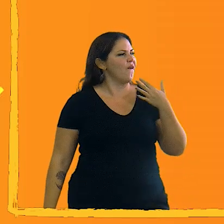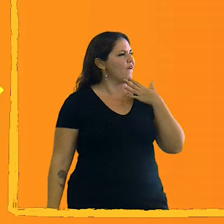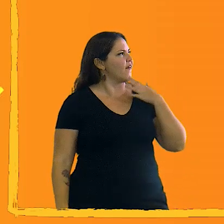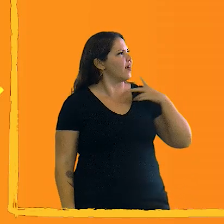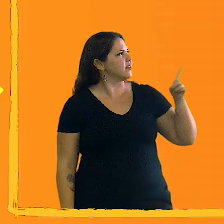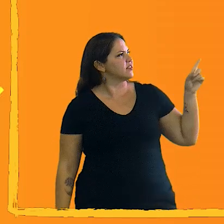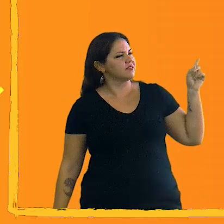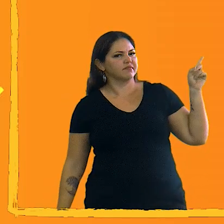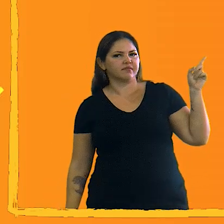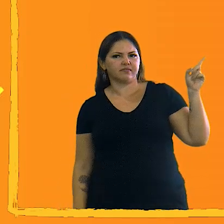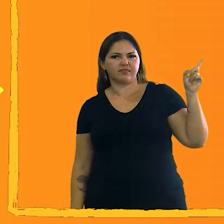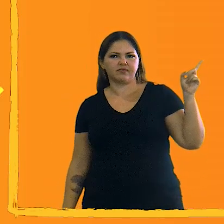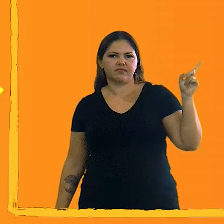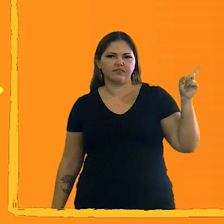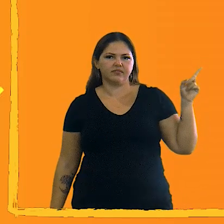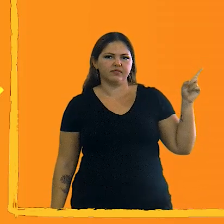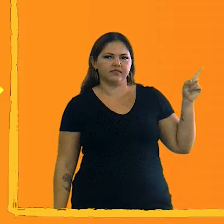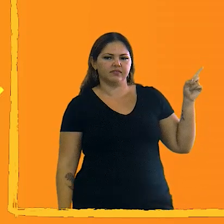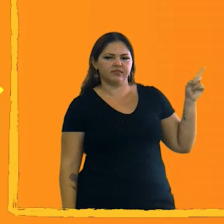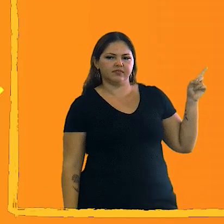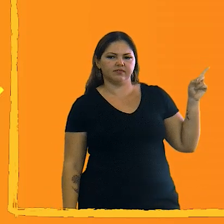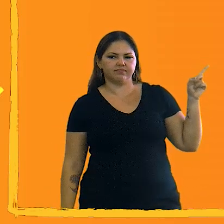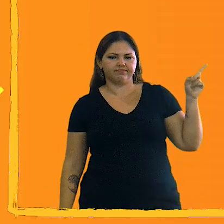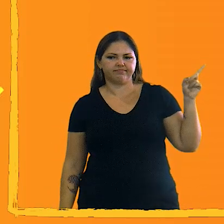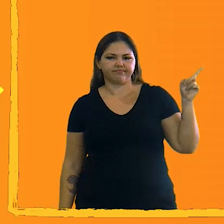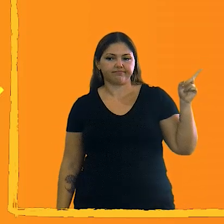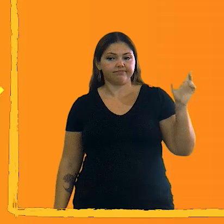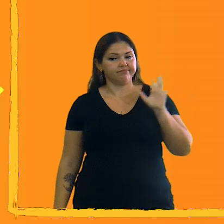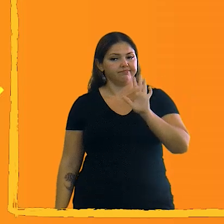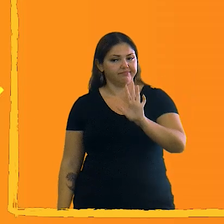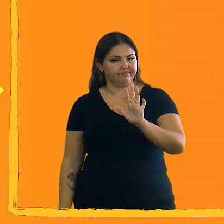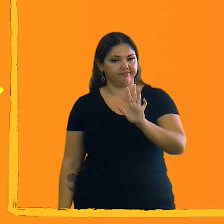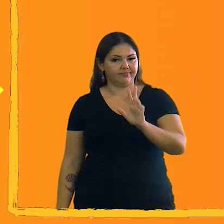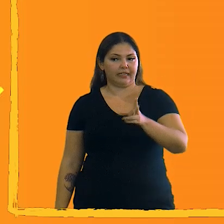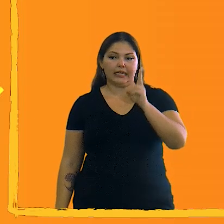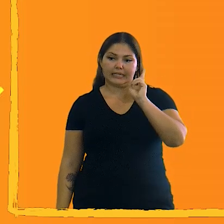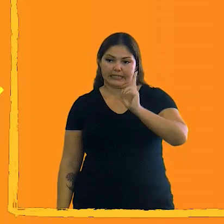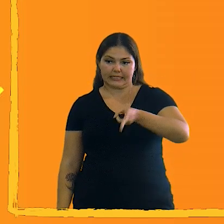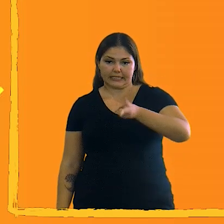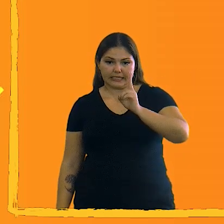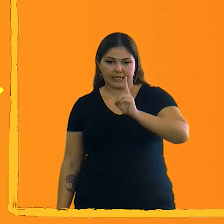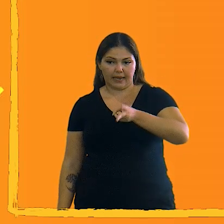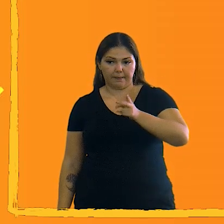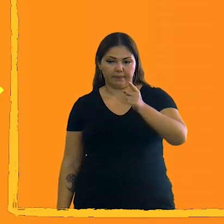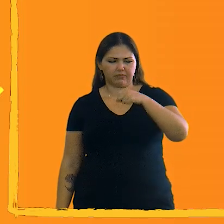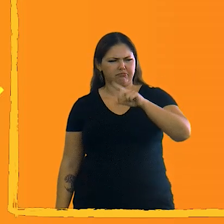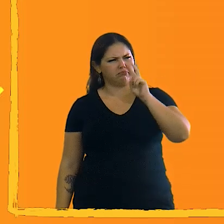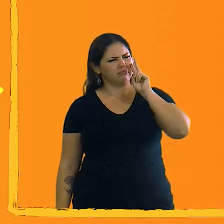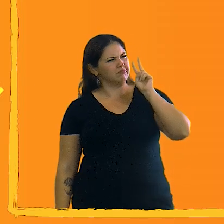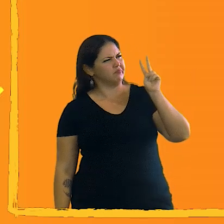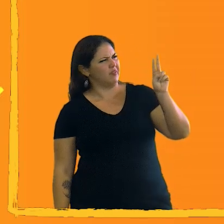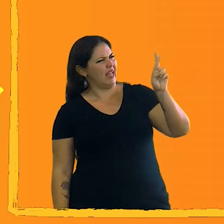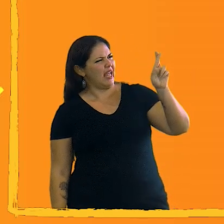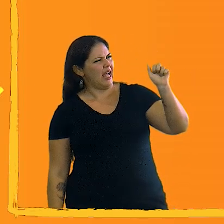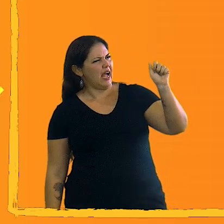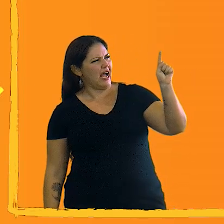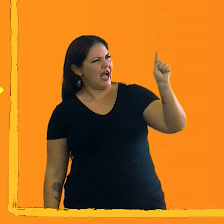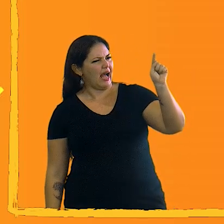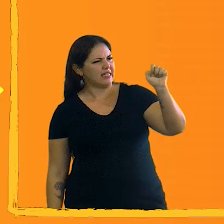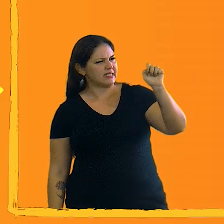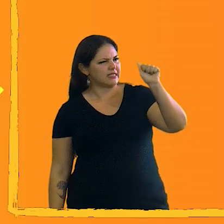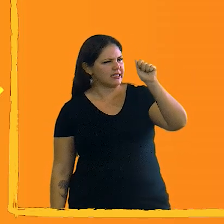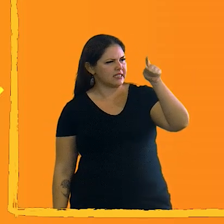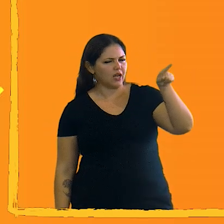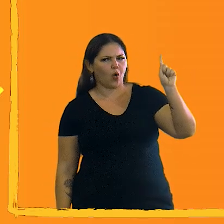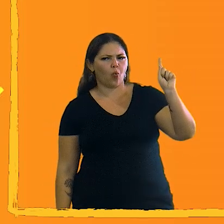aí vai show pessoal Toda vez que você ouvir falar em razão tá você vai ouvir